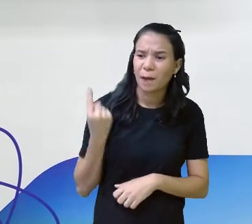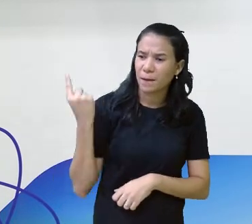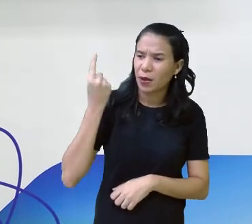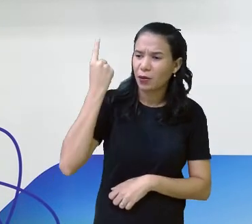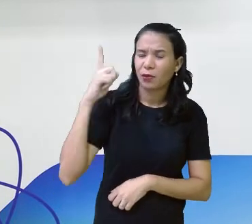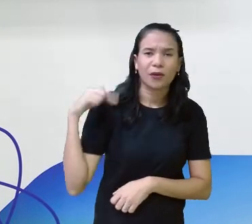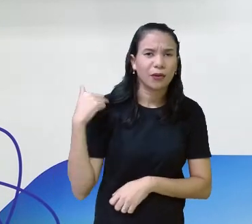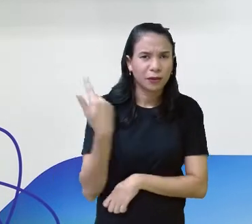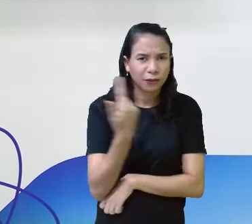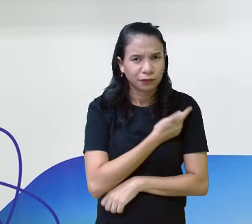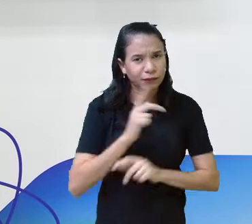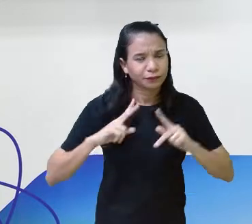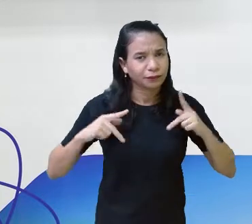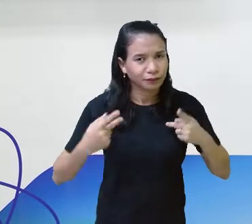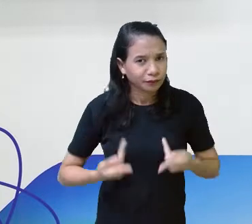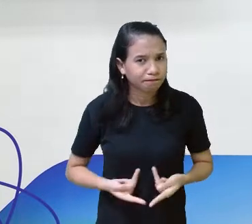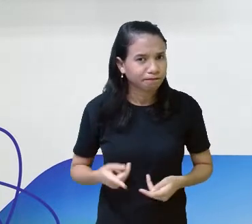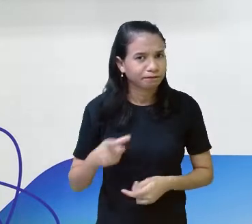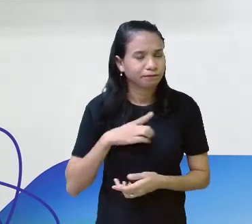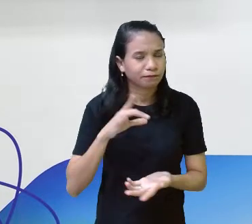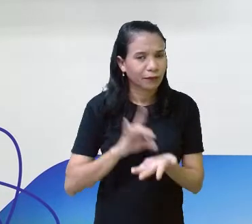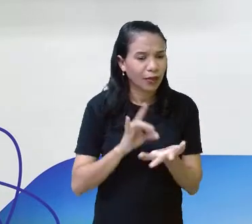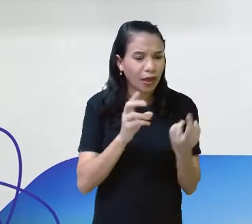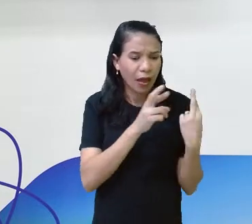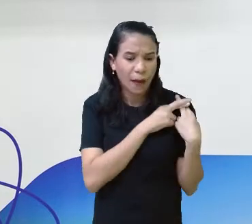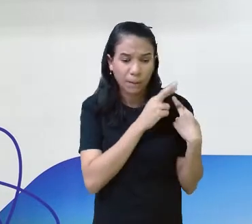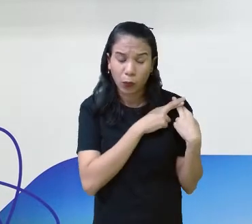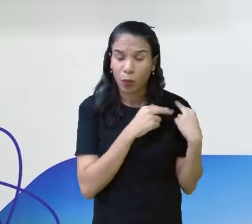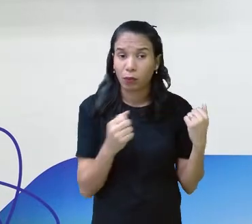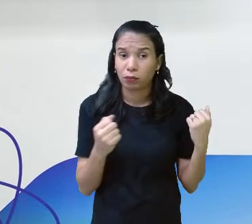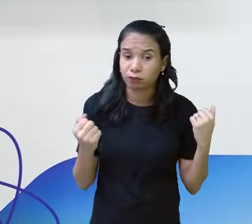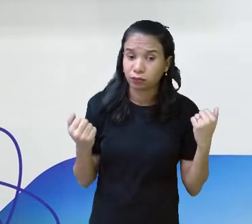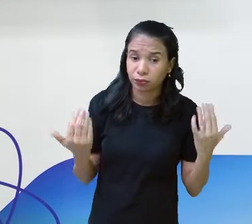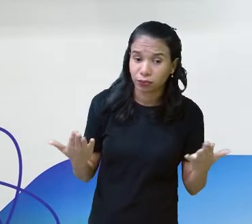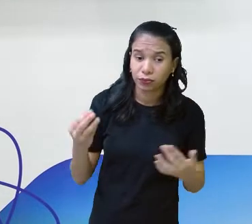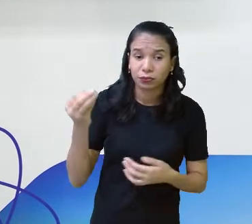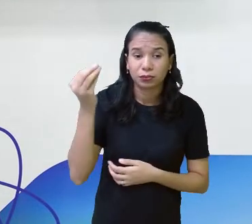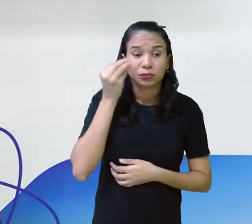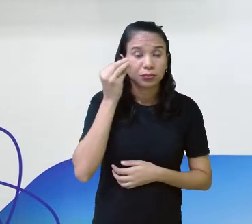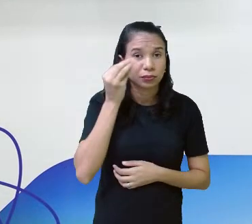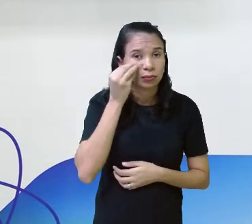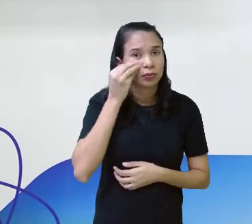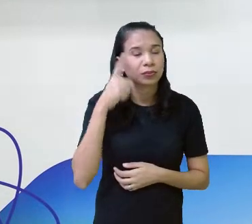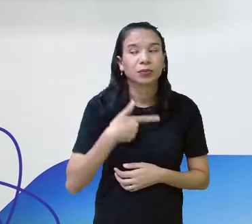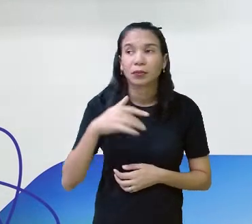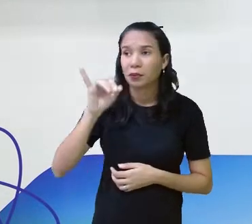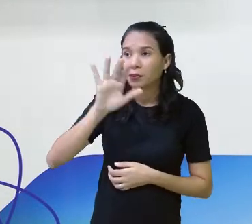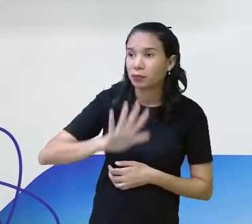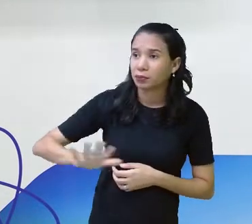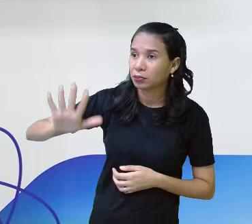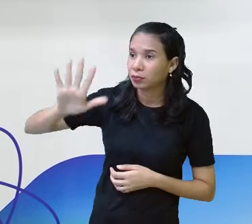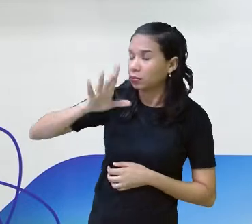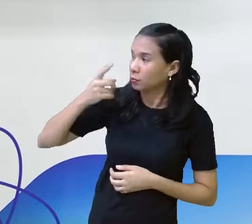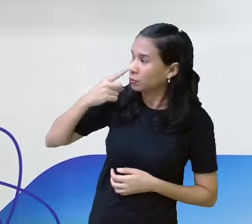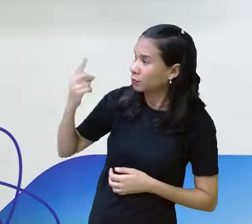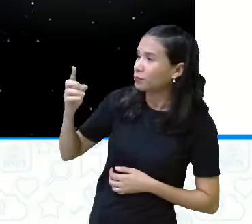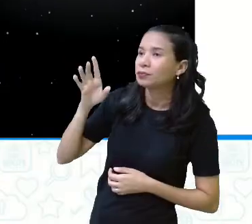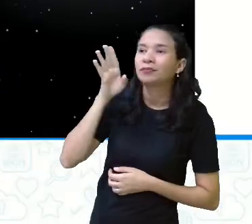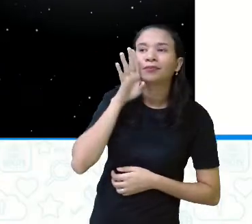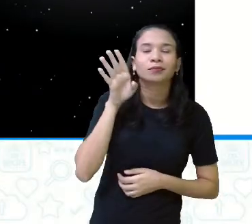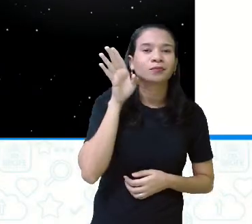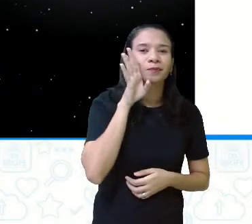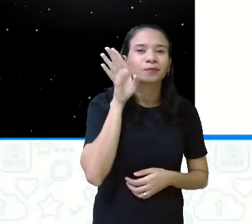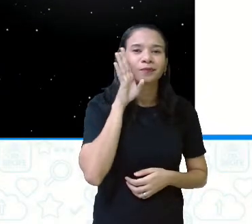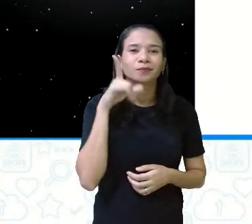Será que a gente, os seres humanos, temos alguma coisa a ver com isso? Observe, eu achei essa imagem aí muito legal